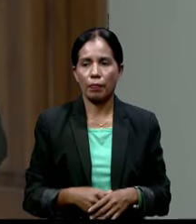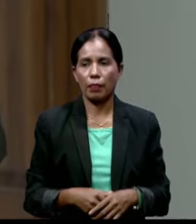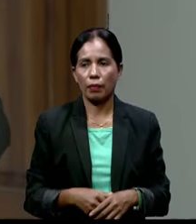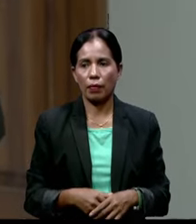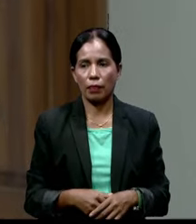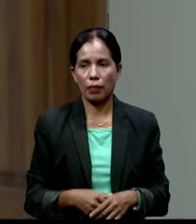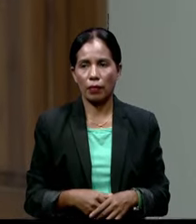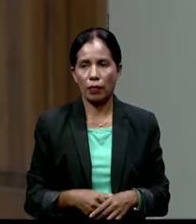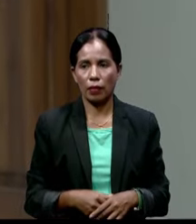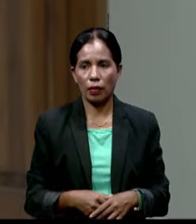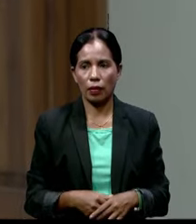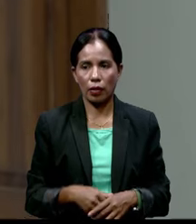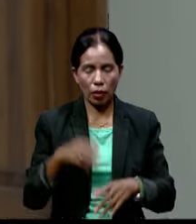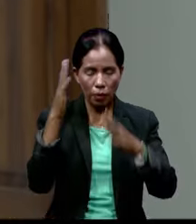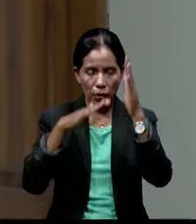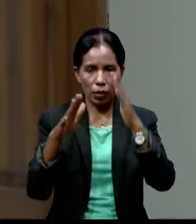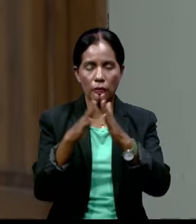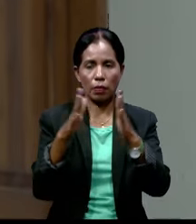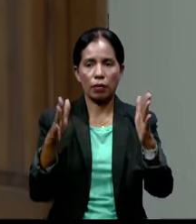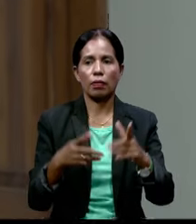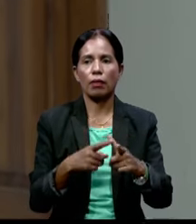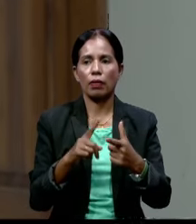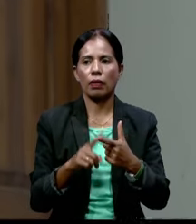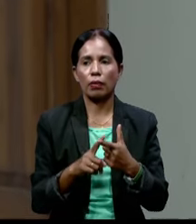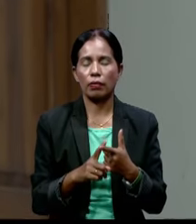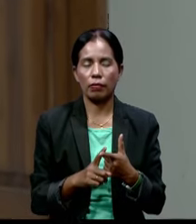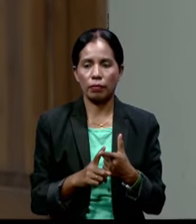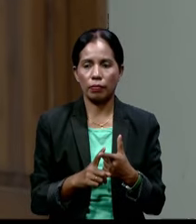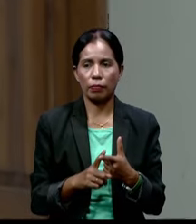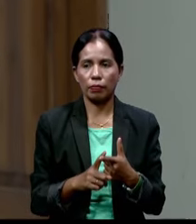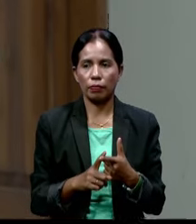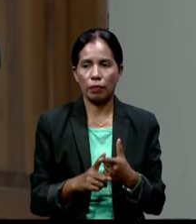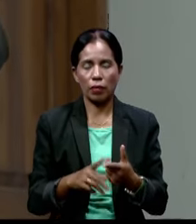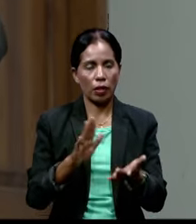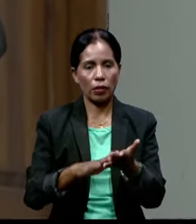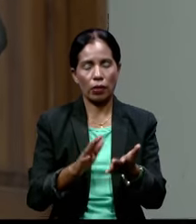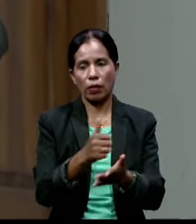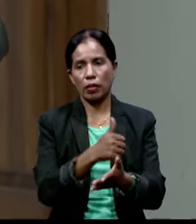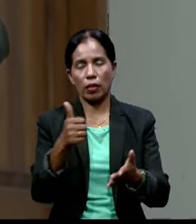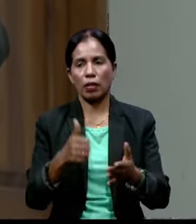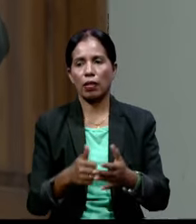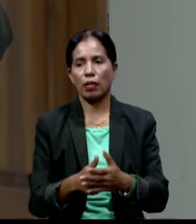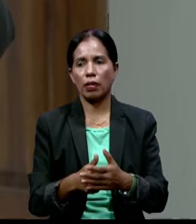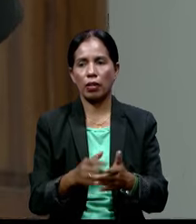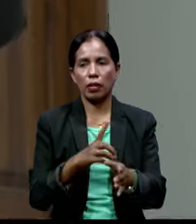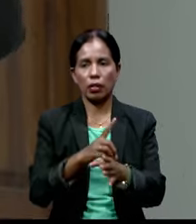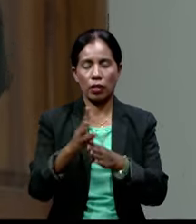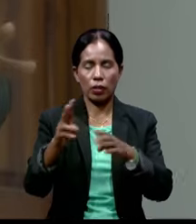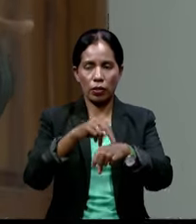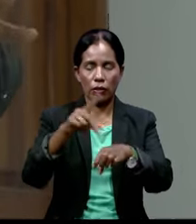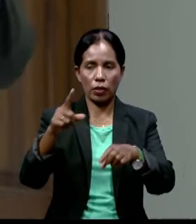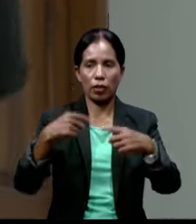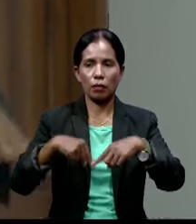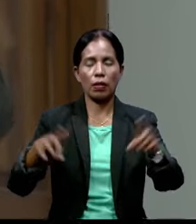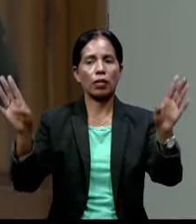Não é problema, não é problema. Né? Escola Balo, Direção Nacional para